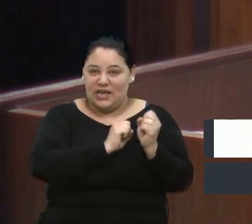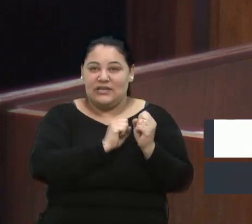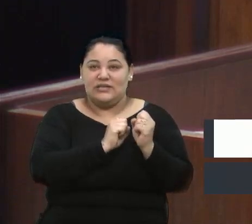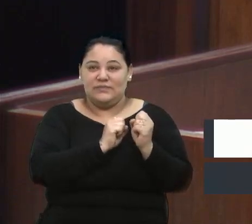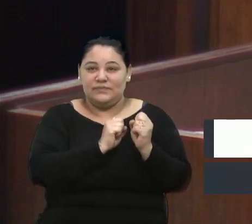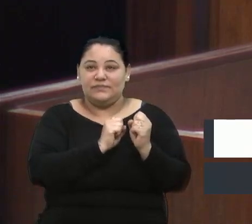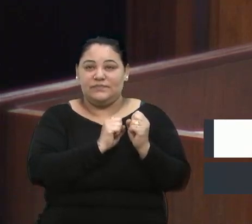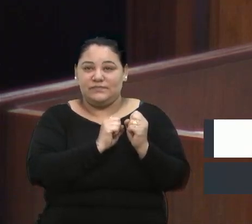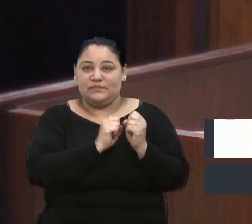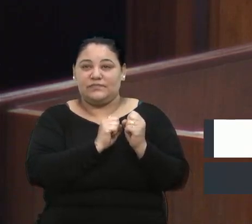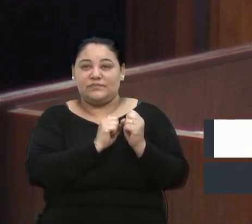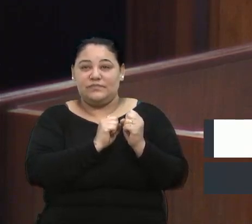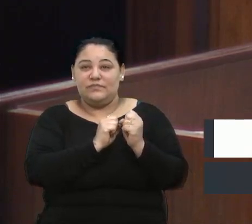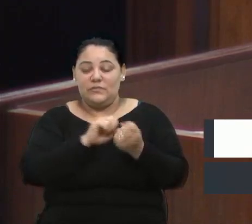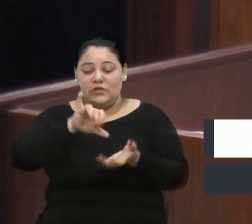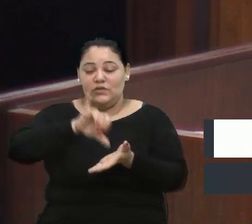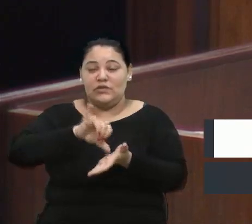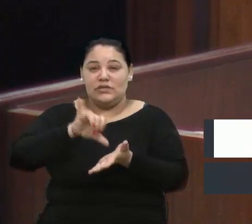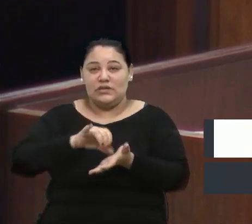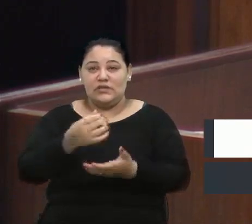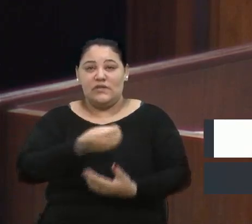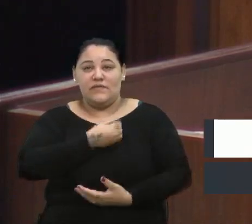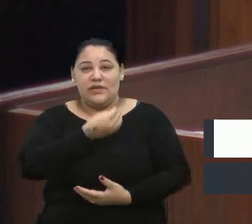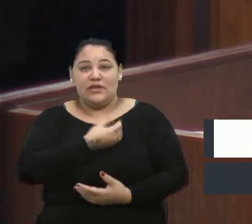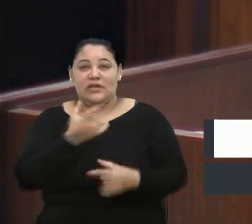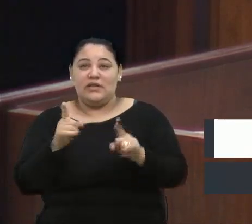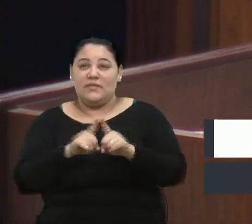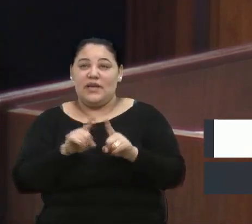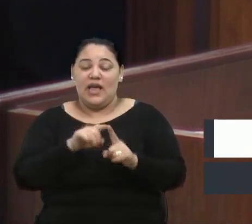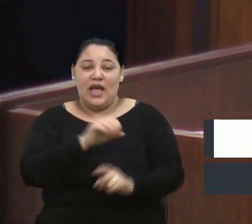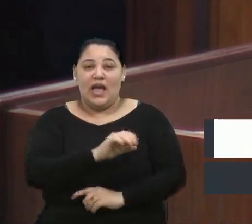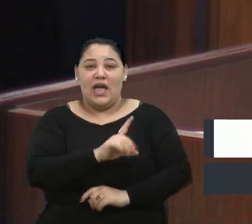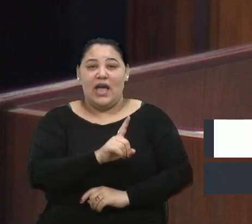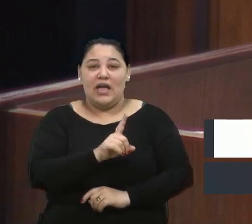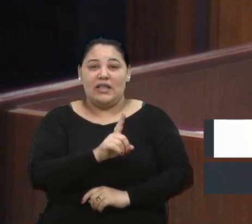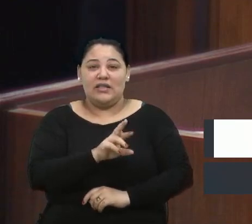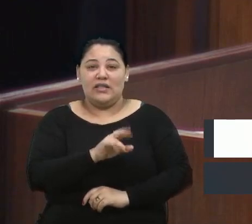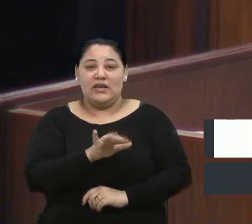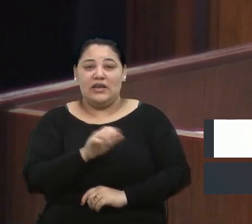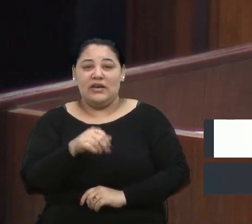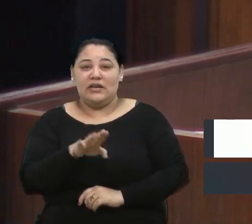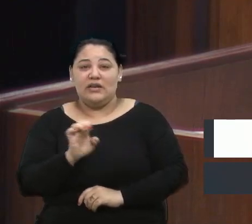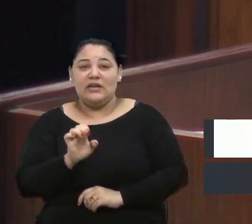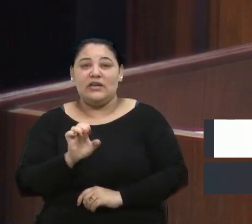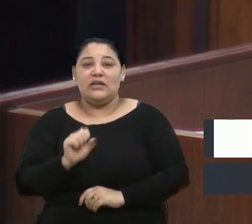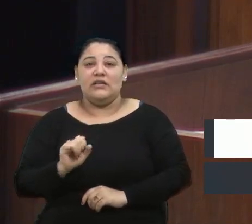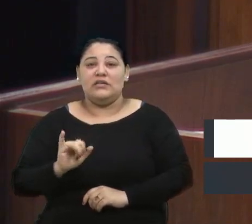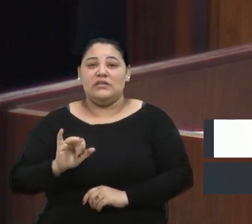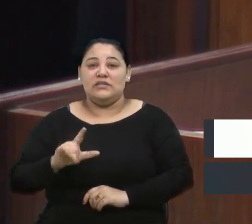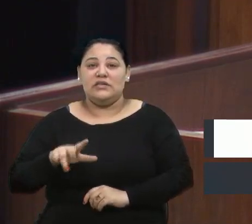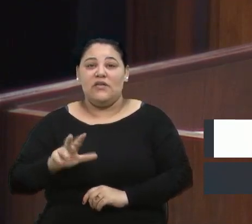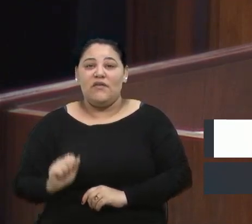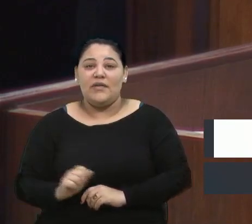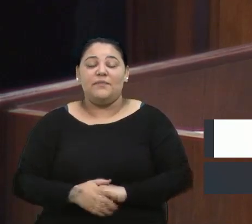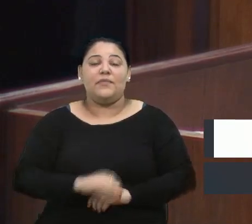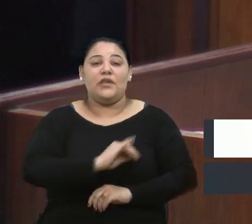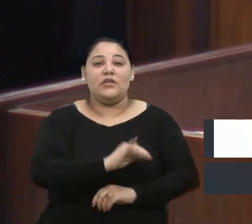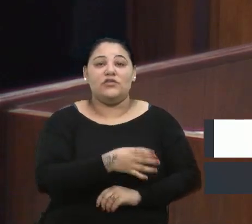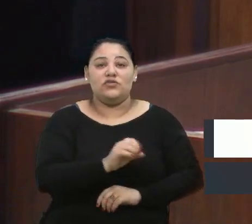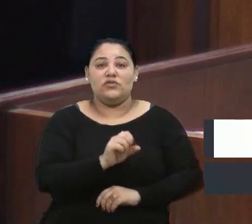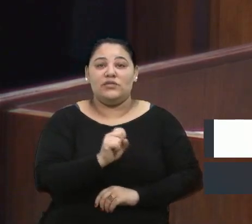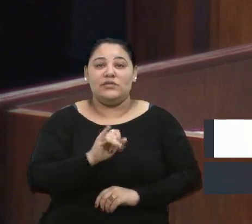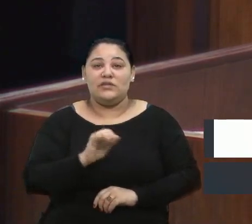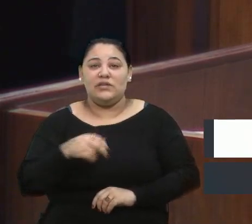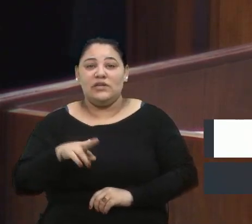proprietárias do Centro Convida, a Adriane Silva, a Josiane Isabel Silva, um